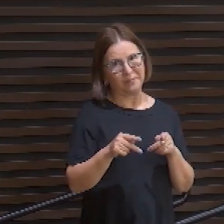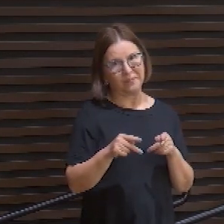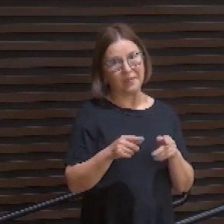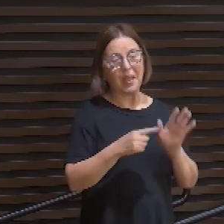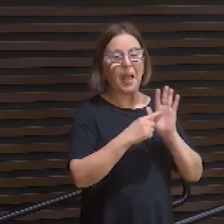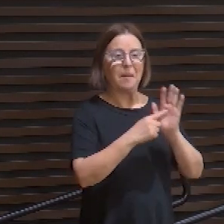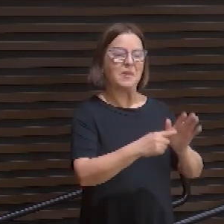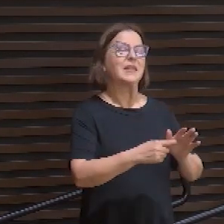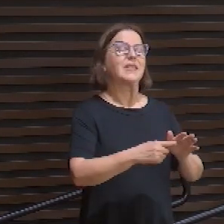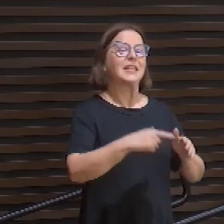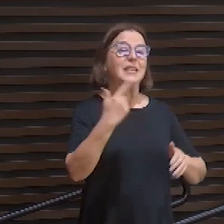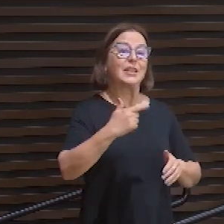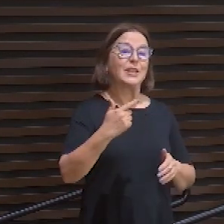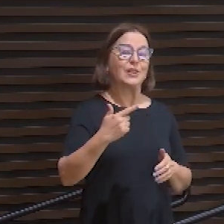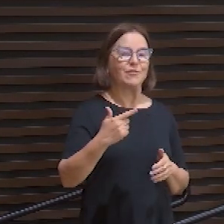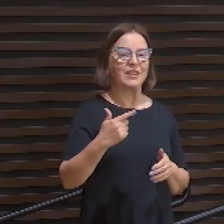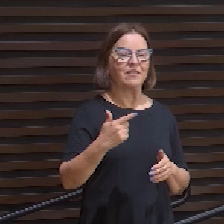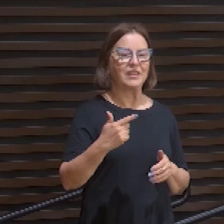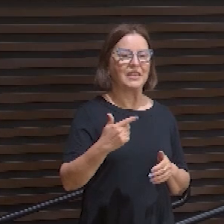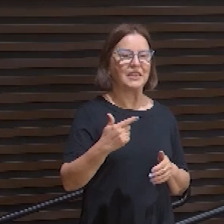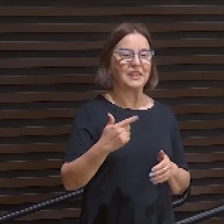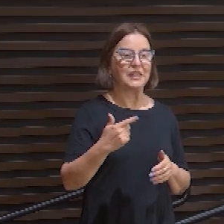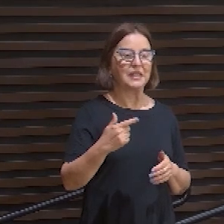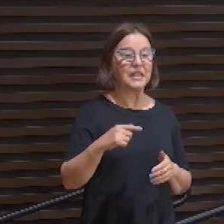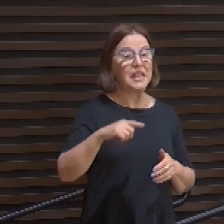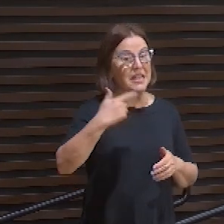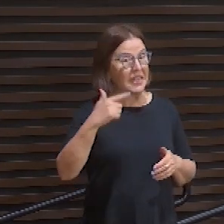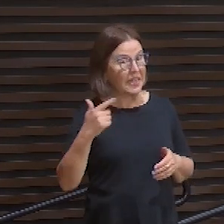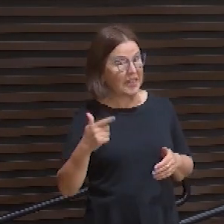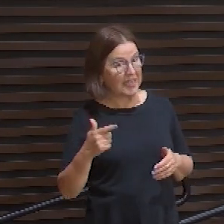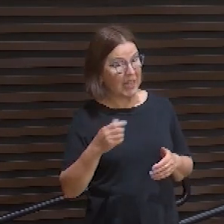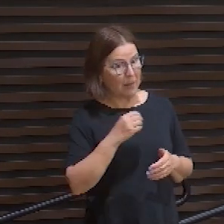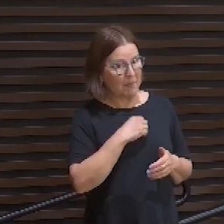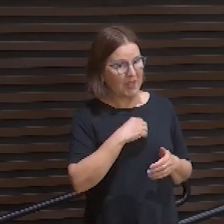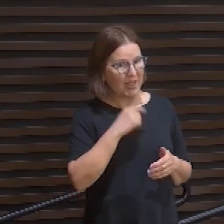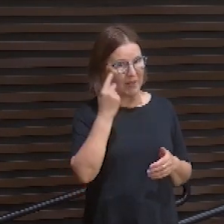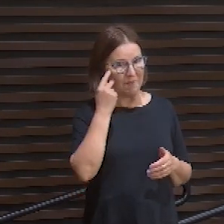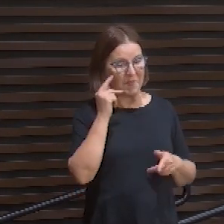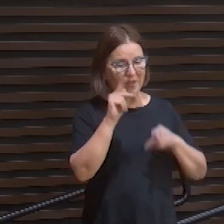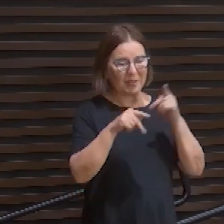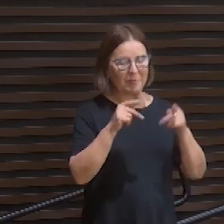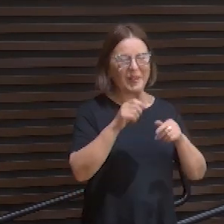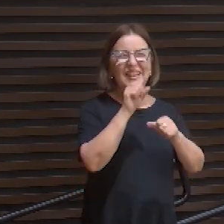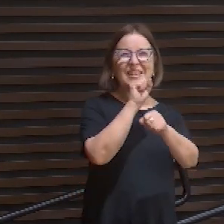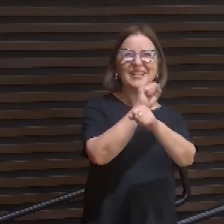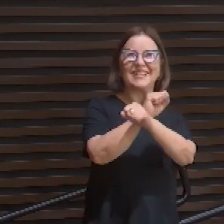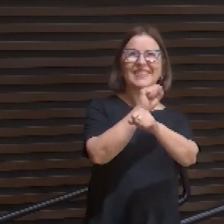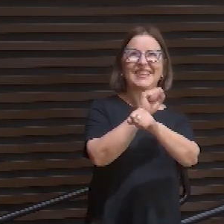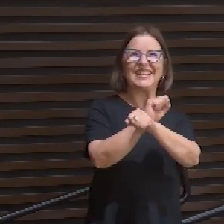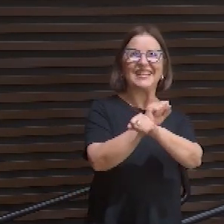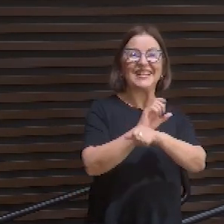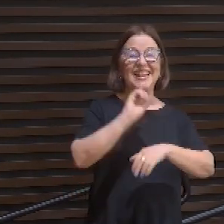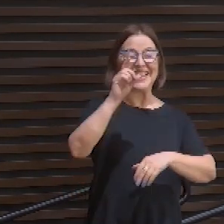aparecerá a segunda vez sem pecado aos que o aguardam para a salvação.